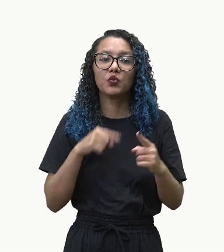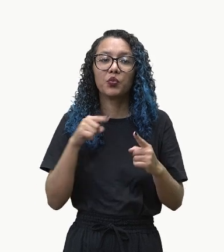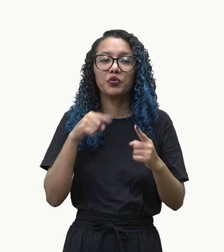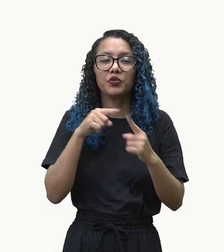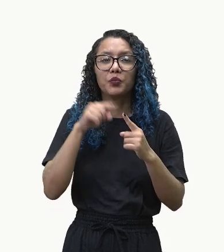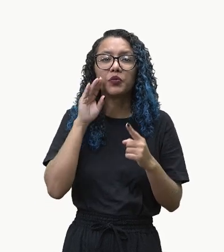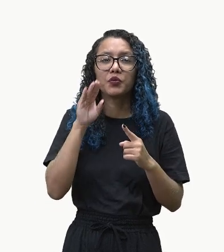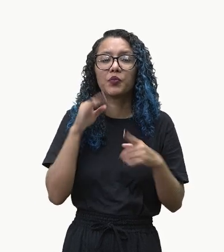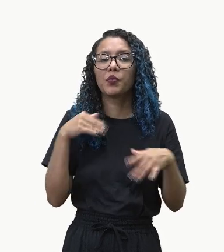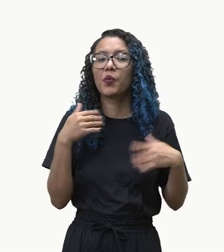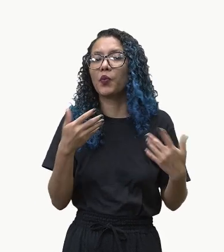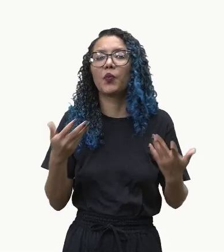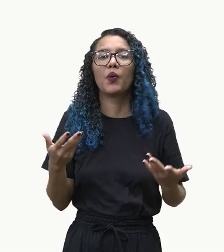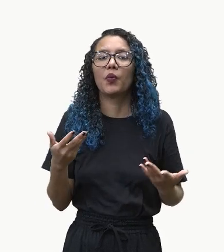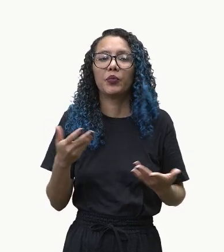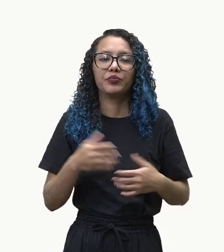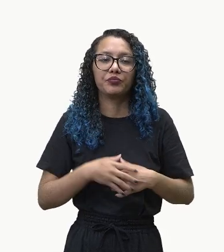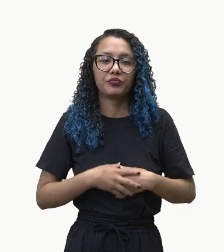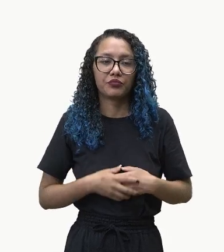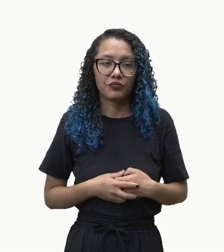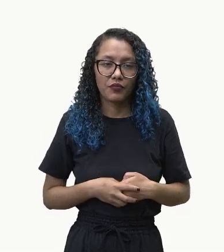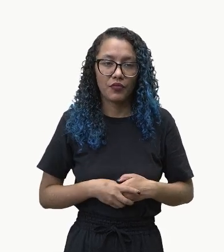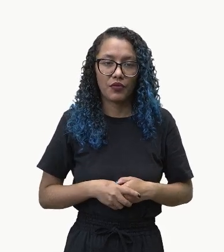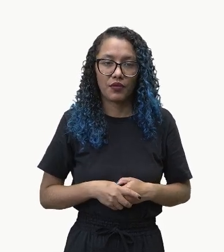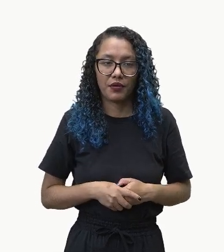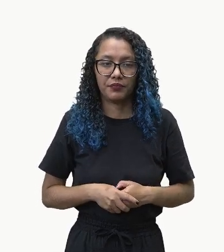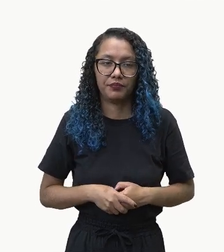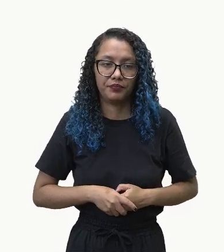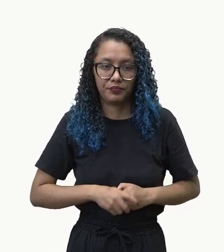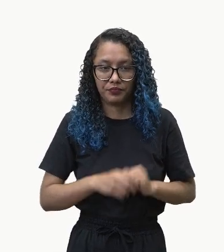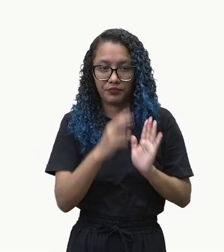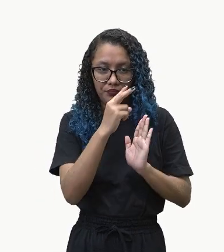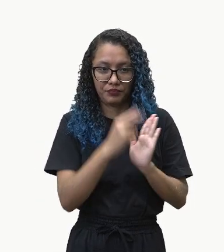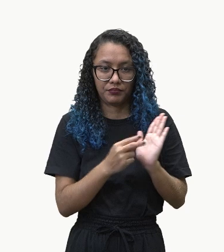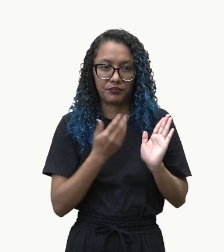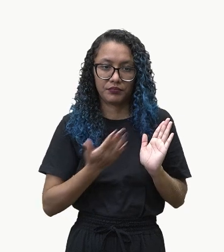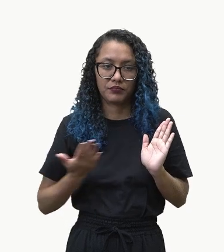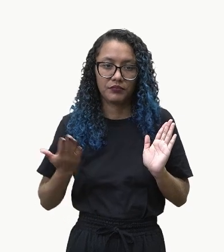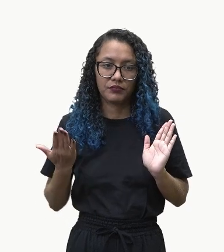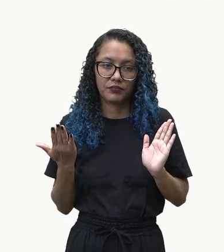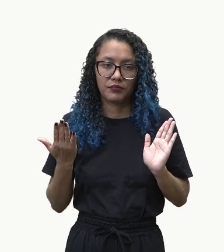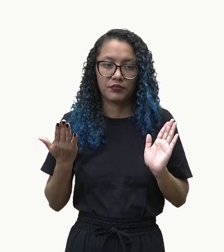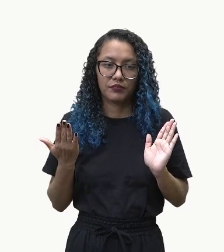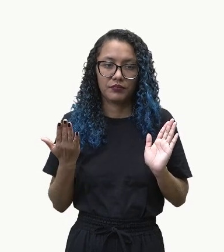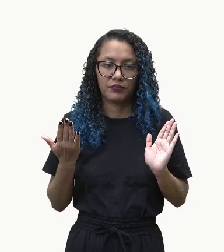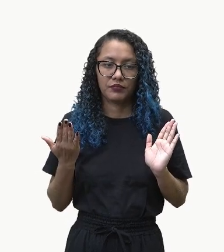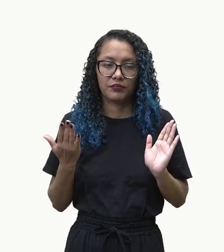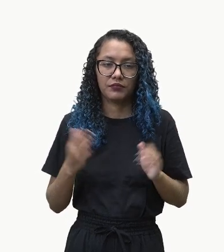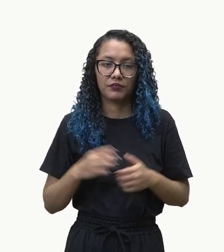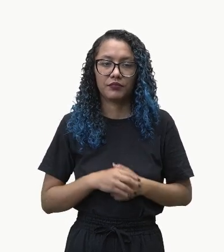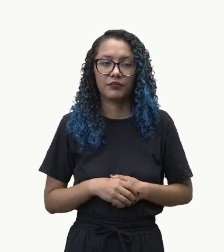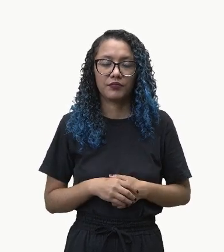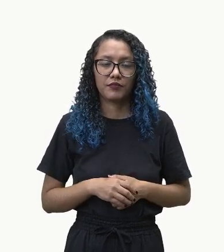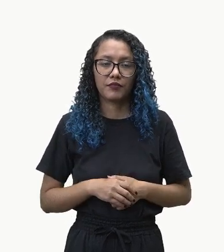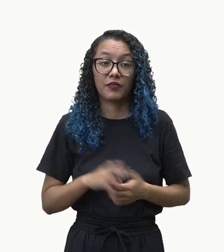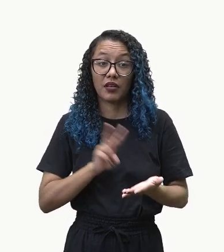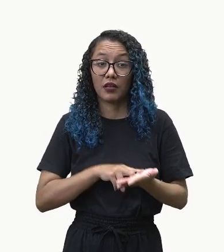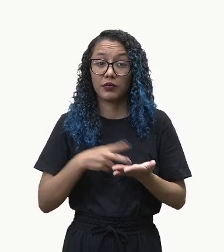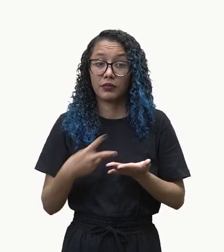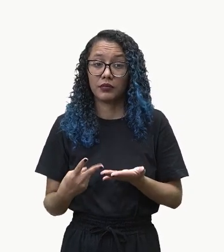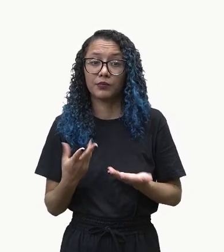principal transmitir de maneira detalhada as características. Então, né, e